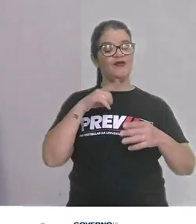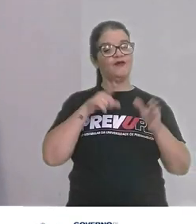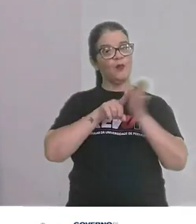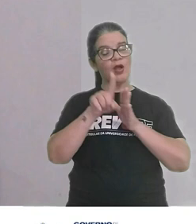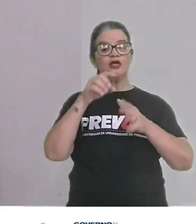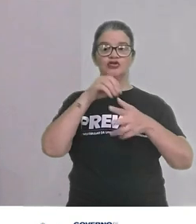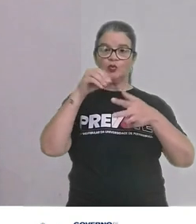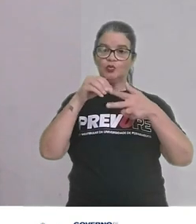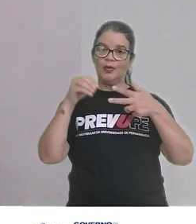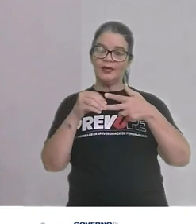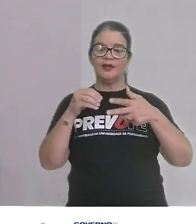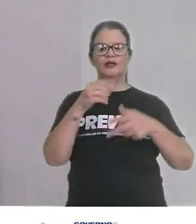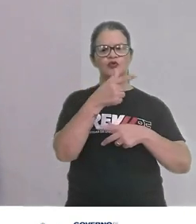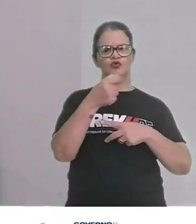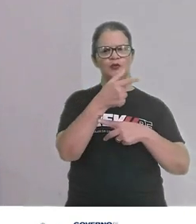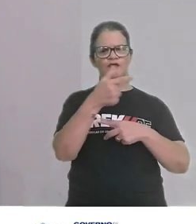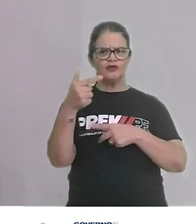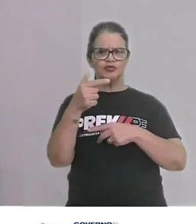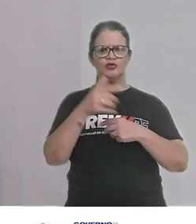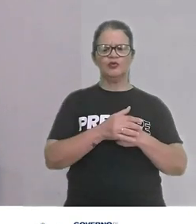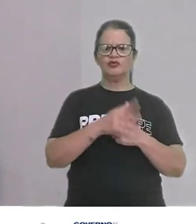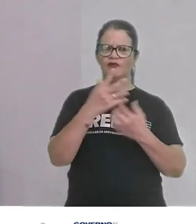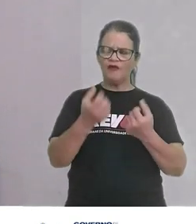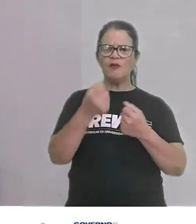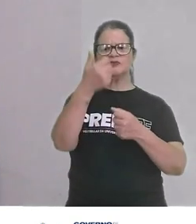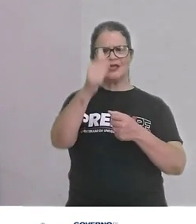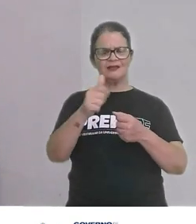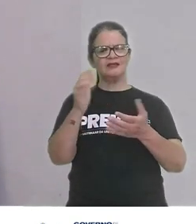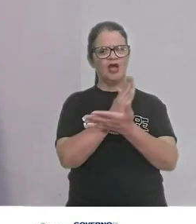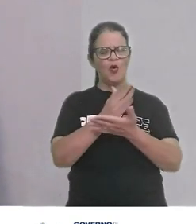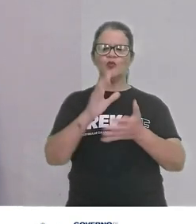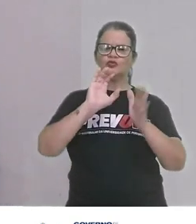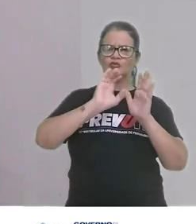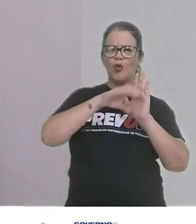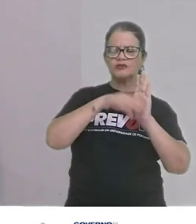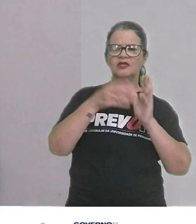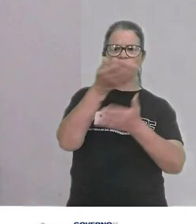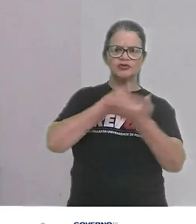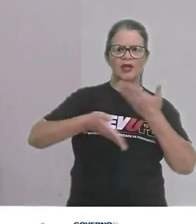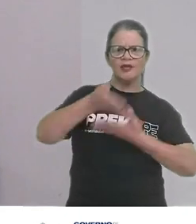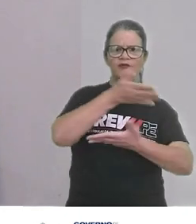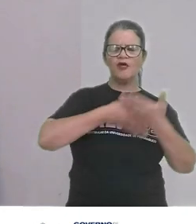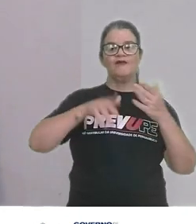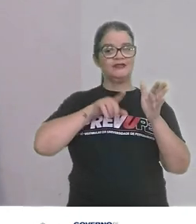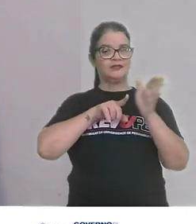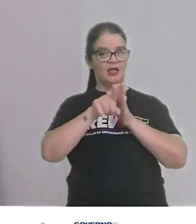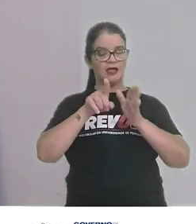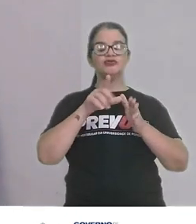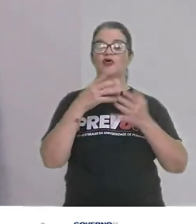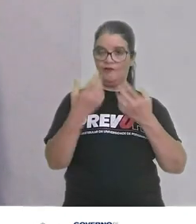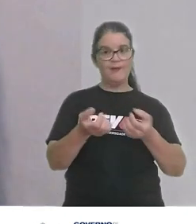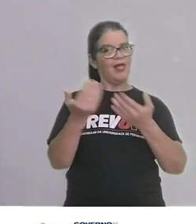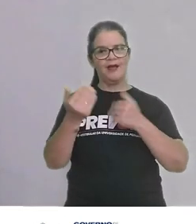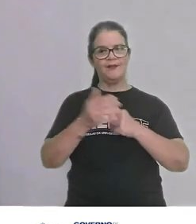questão do Enem 2022. Vamos analisar alguns dos conceitos que envolvem essa questão. Vamos